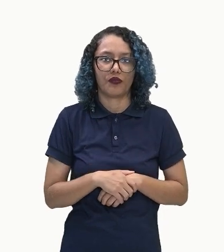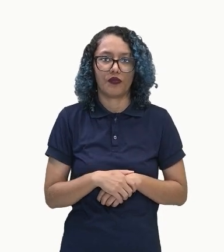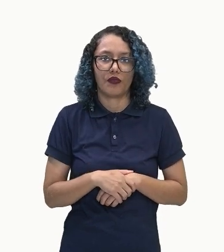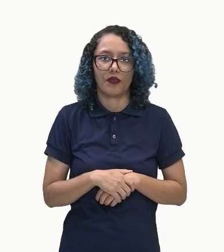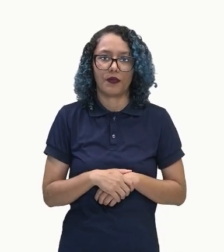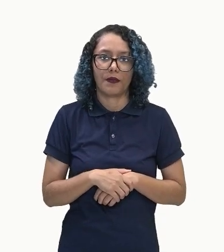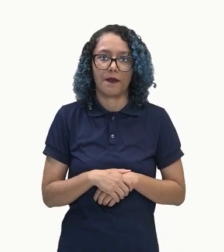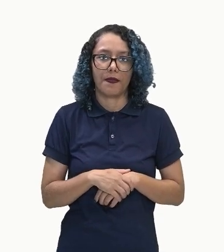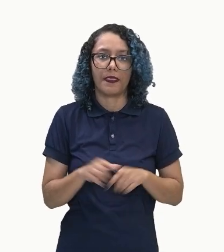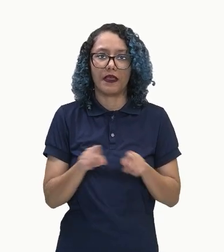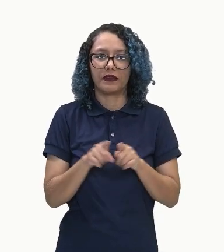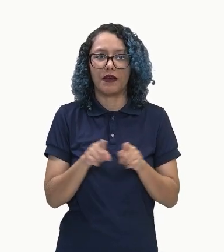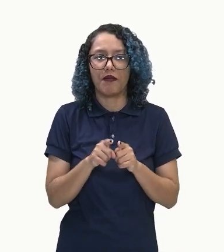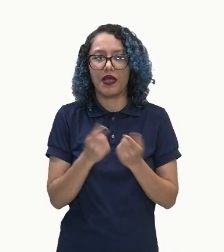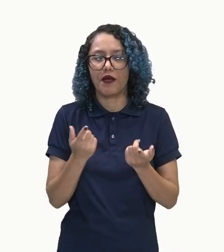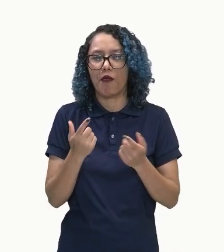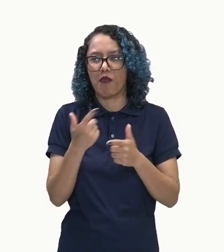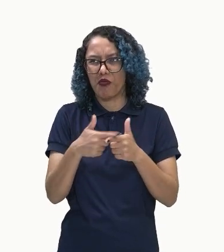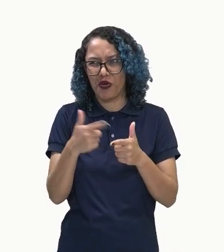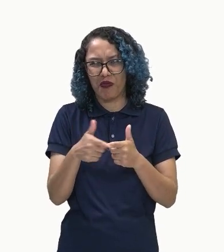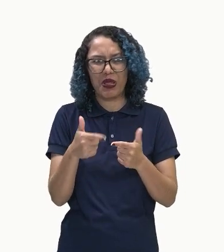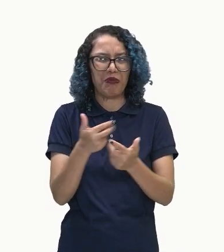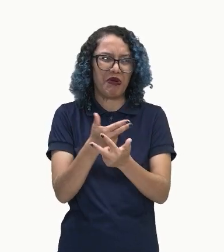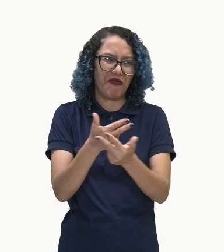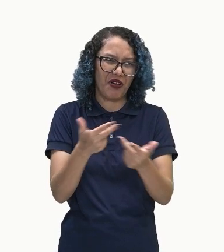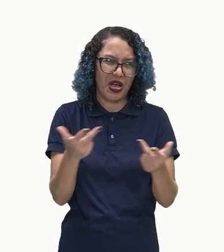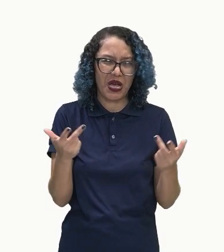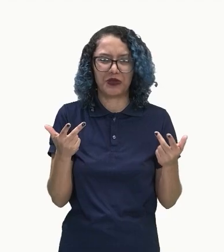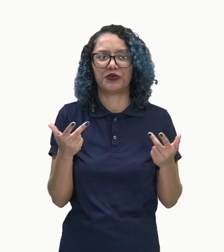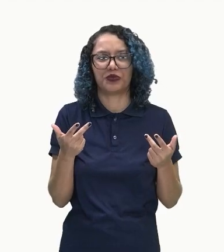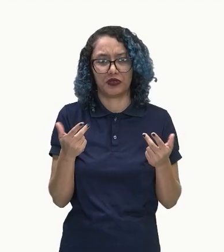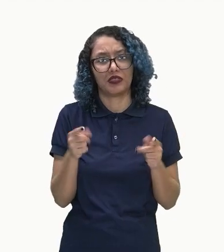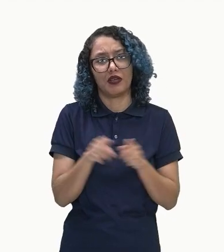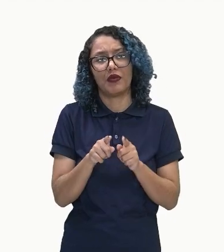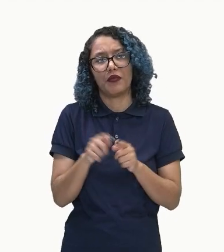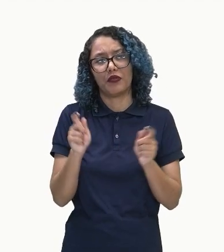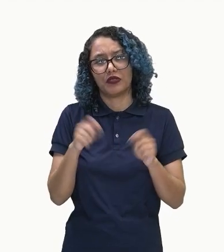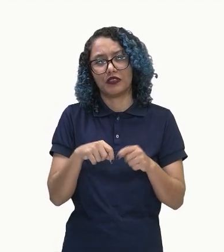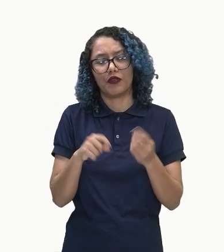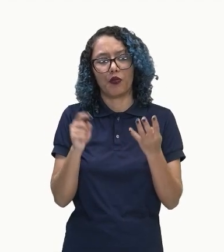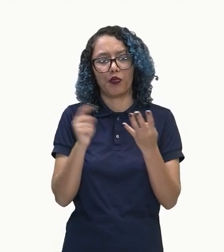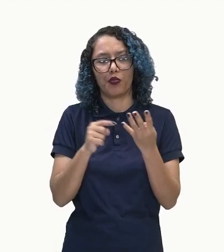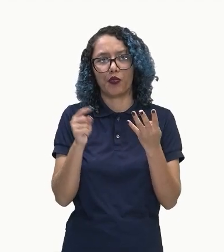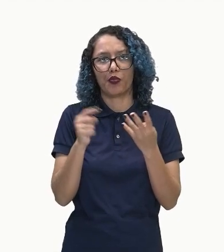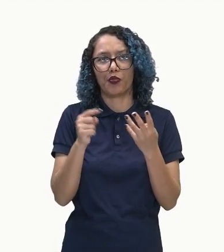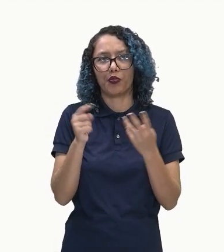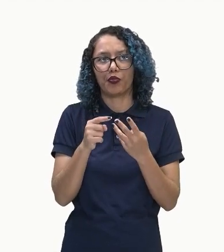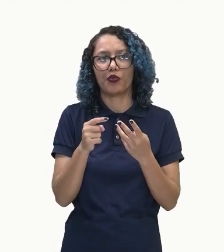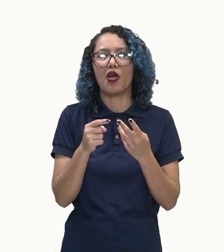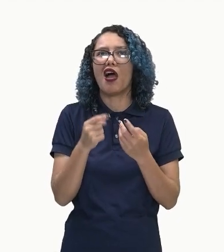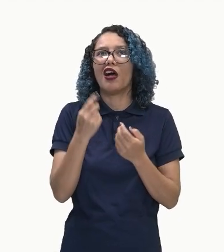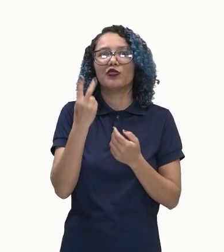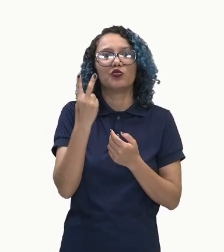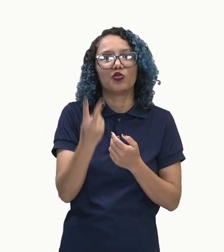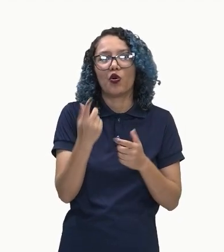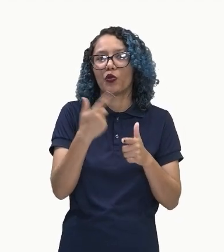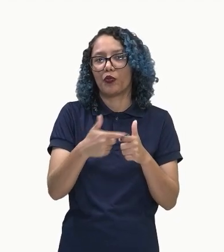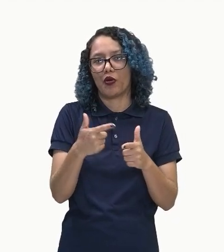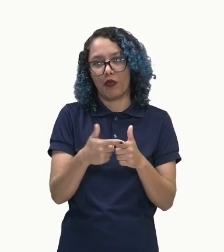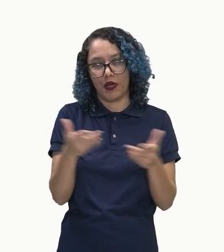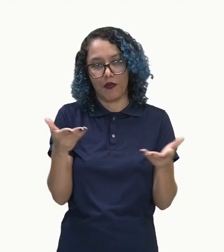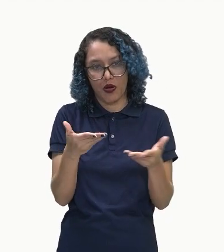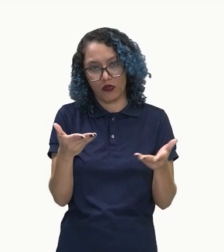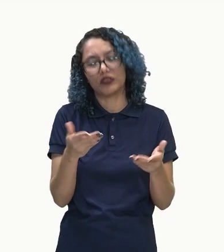problems, muitos problemas. Problemas também dá para contar, certo? Ah, eu tô com um problema aqui. Eu tive 2 problemas hoje. Também